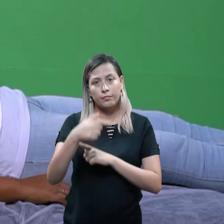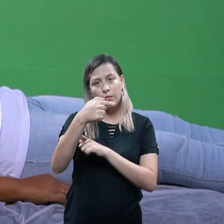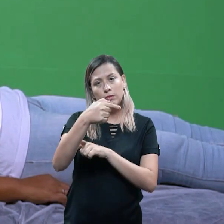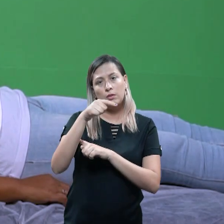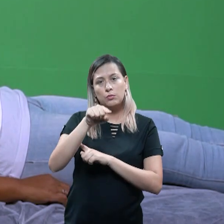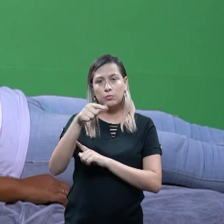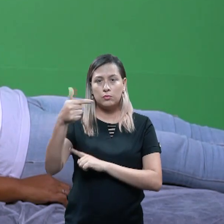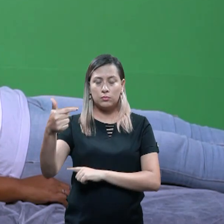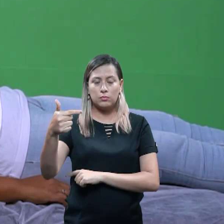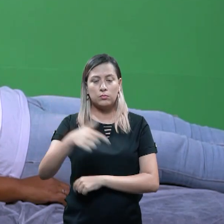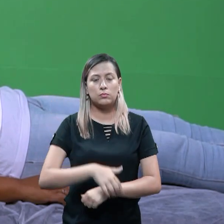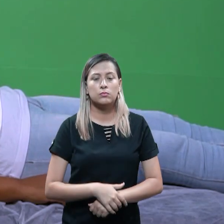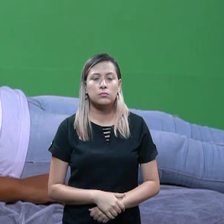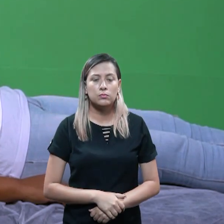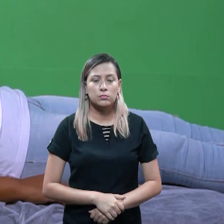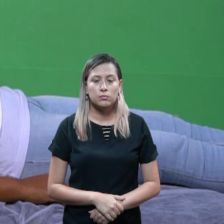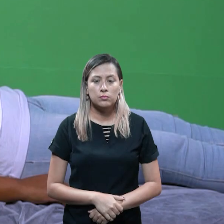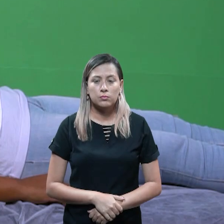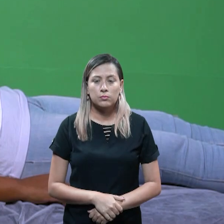7,2,